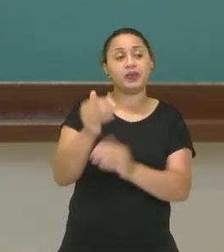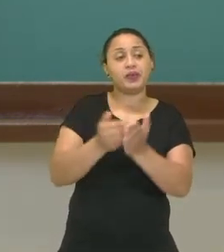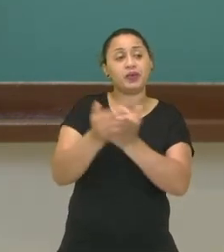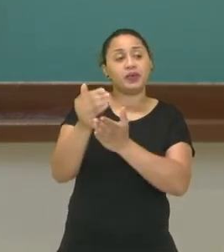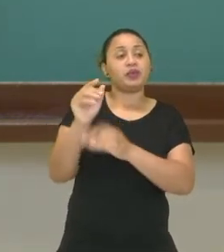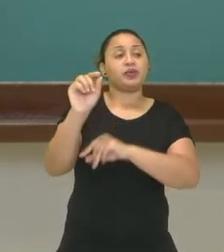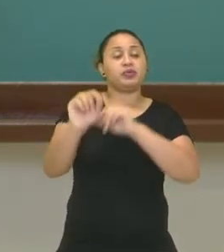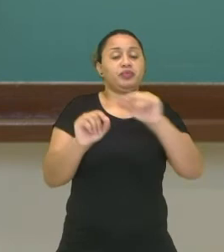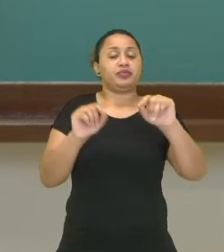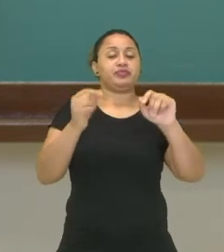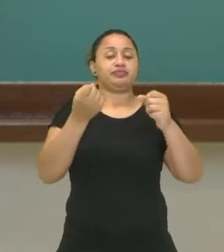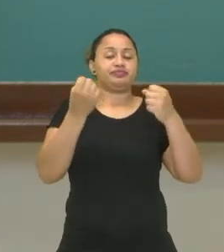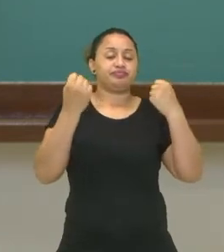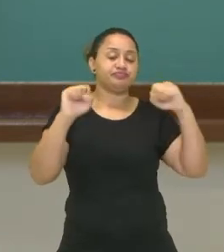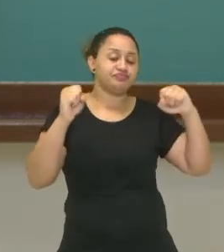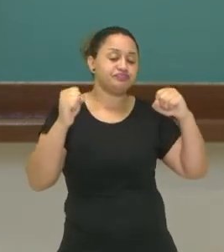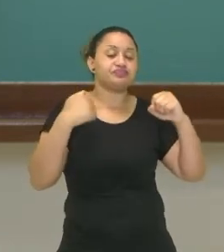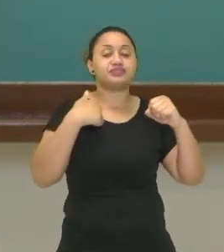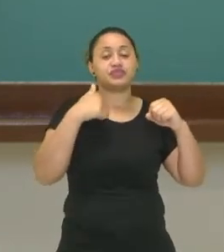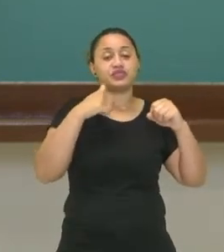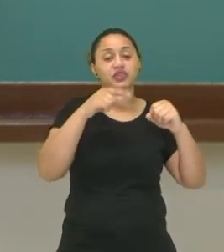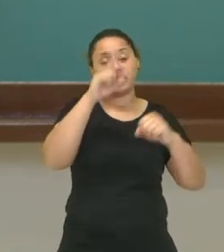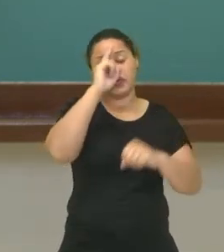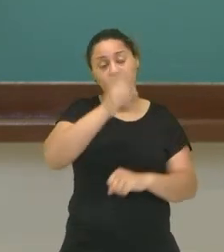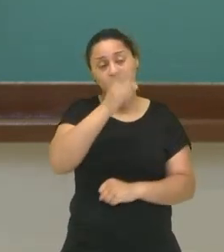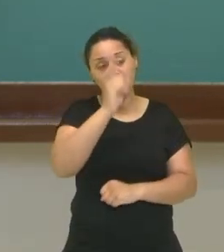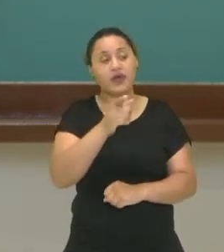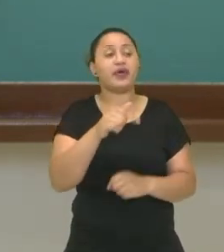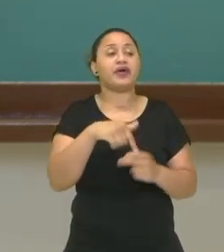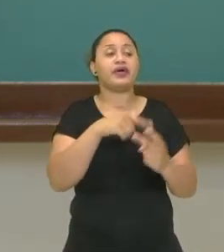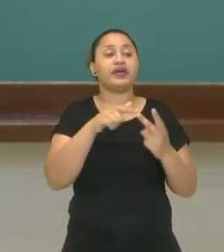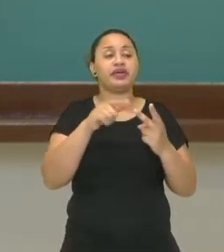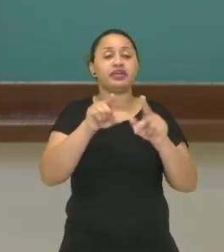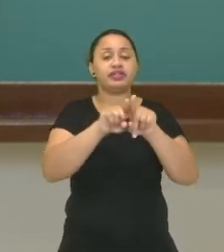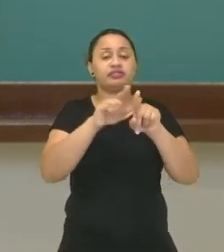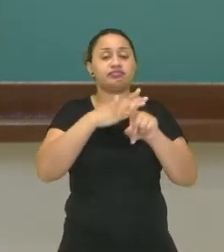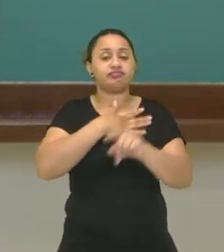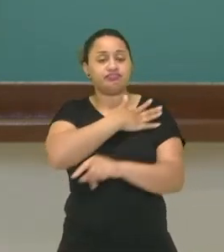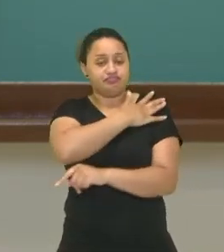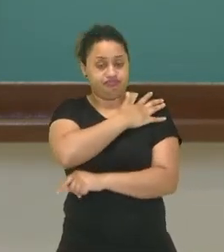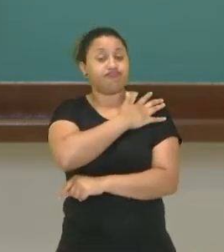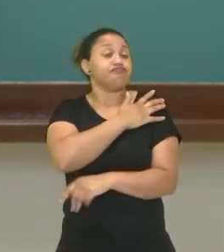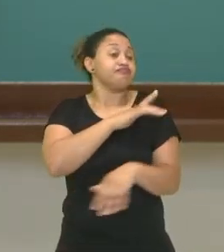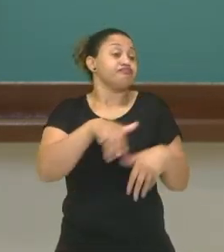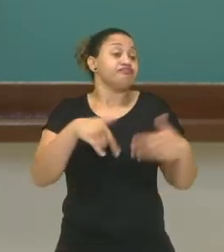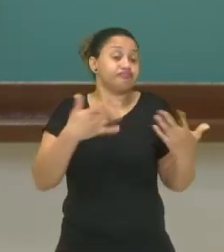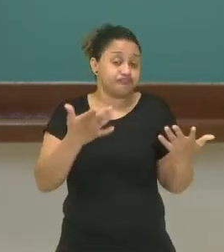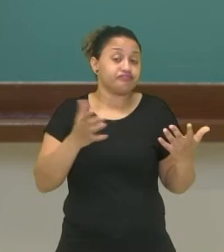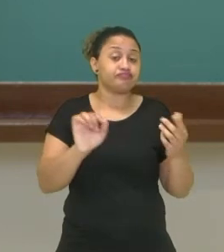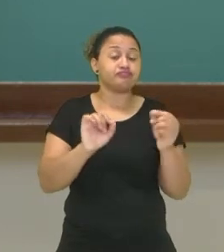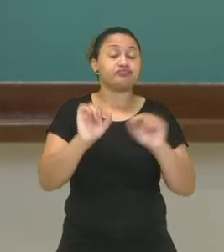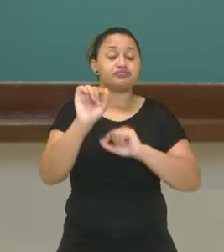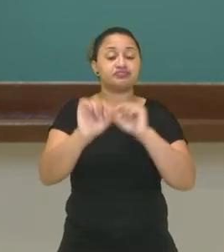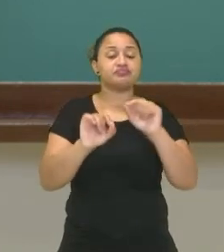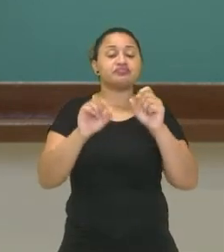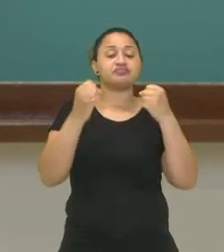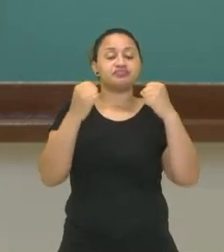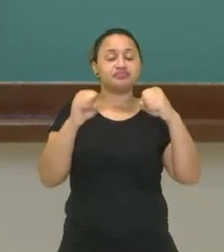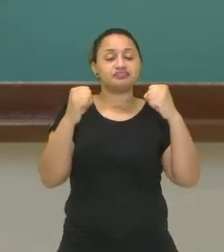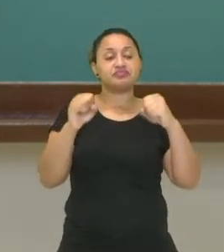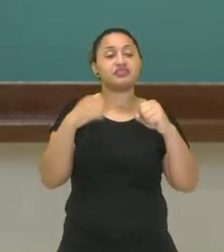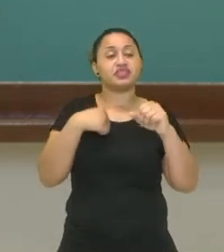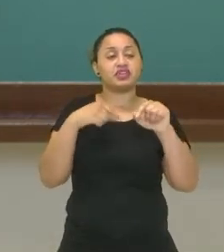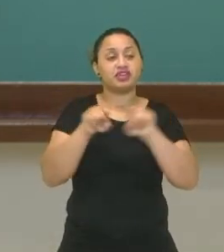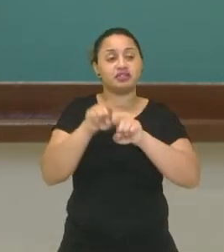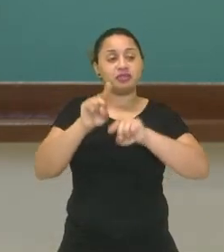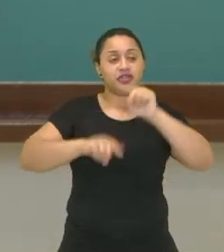aos exercícios de ordem, exercícios militares e ginástica de